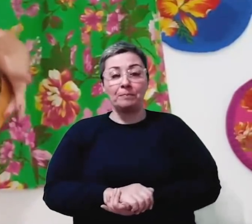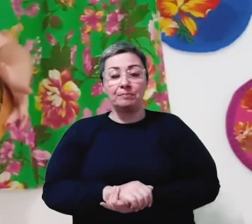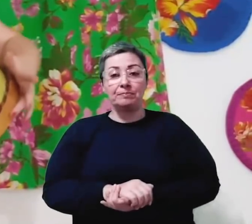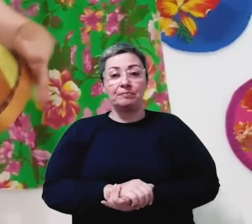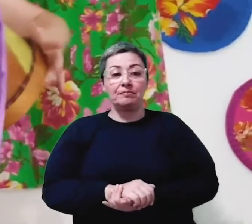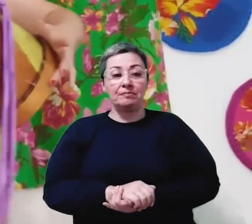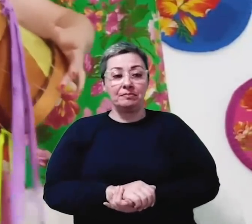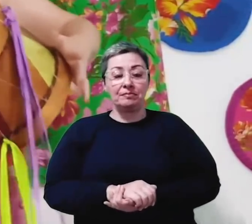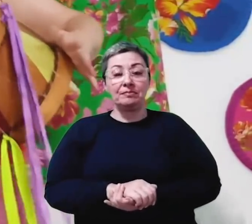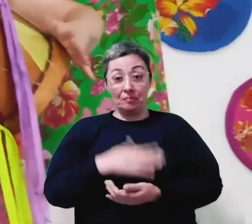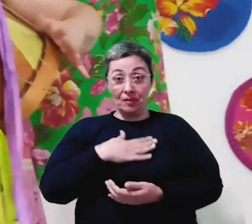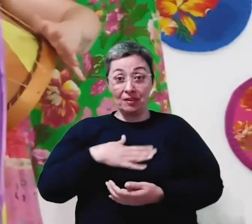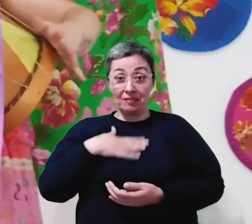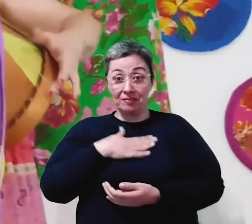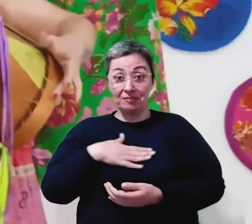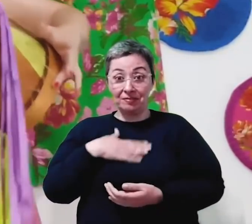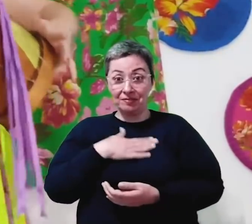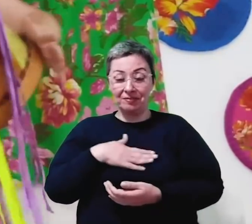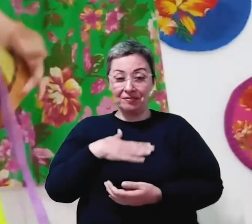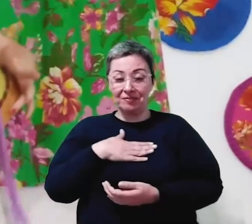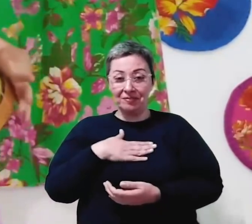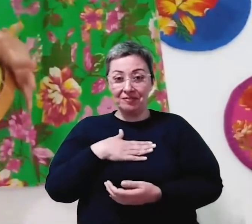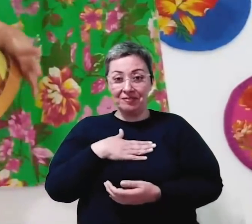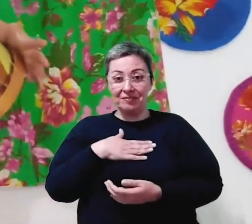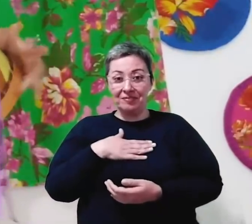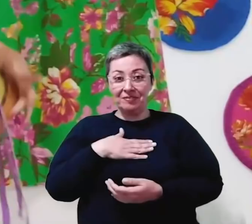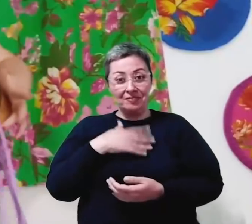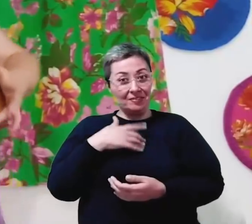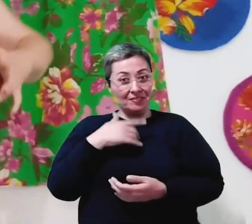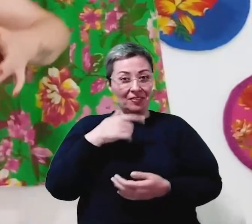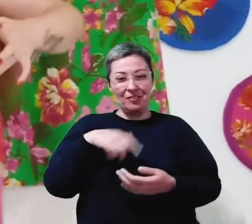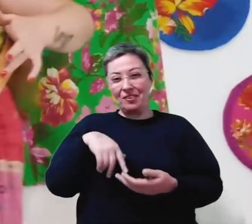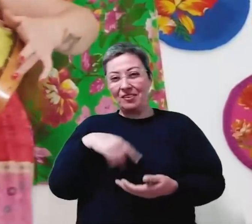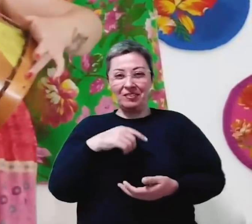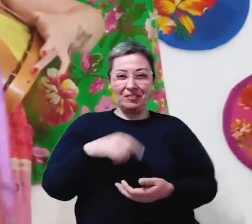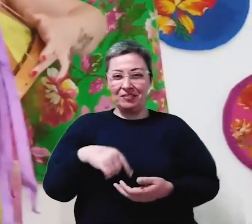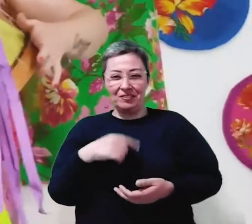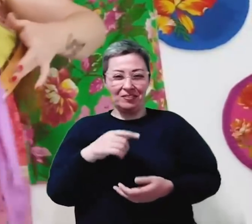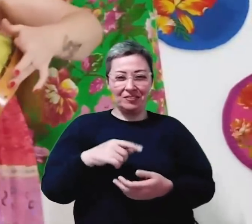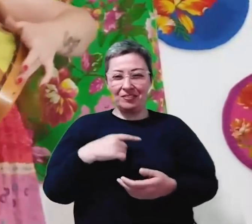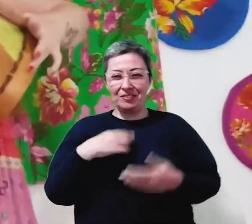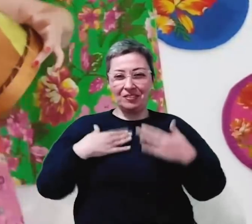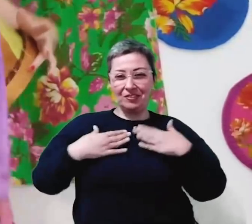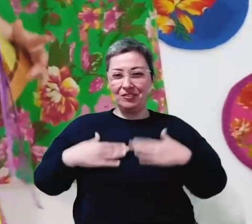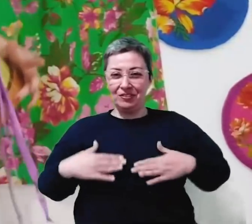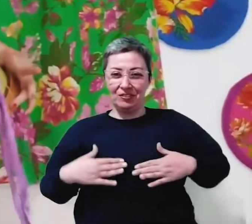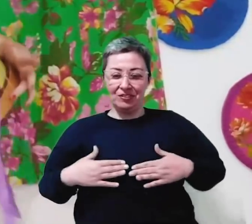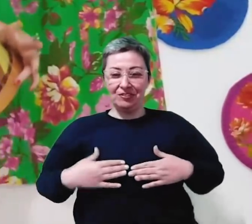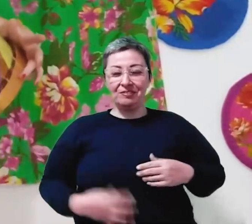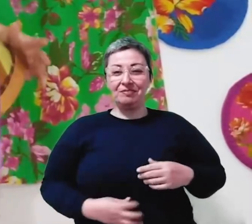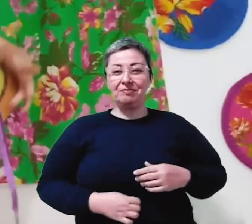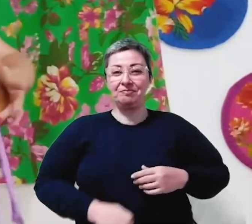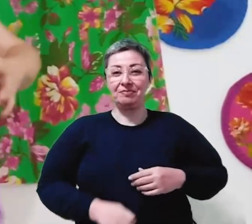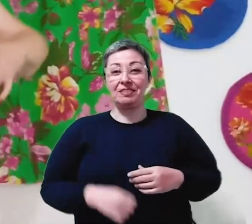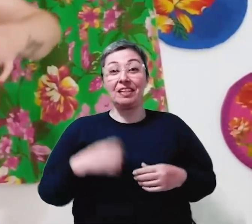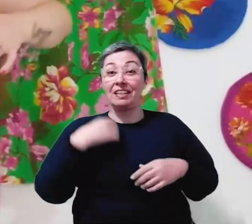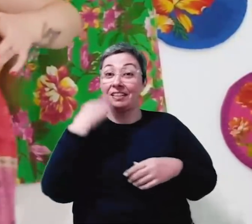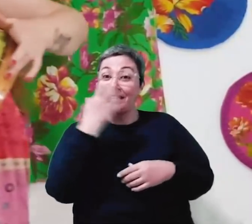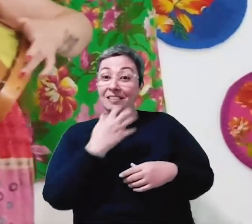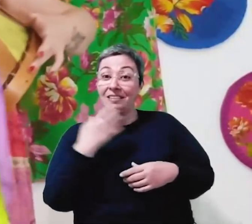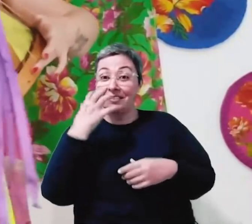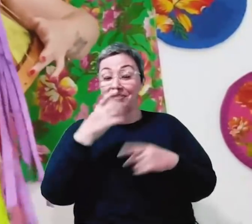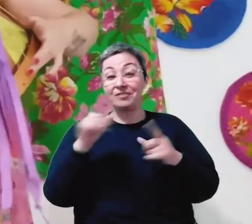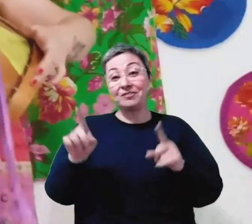cá. Gostaram? Vamos então remexer este corpo e cantar